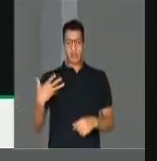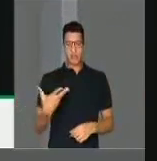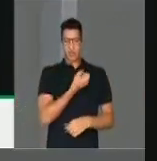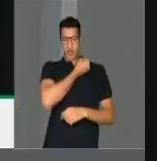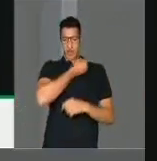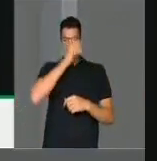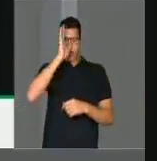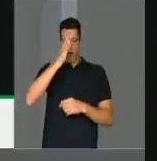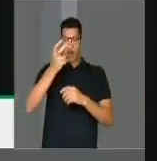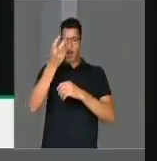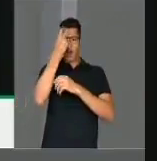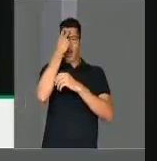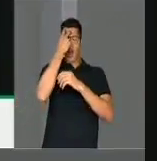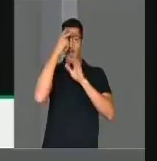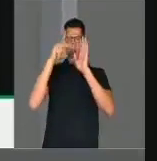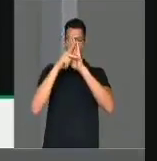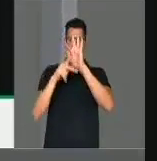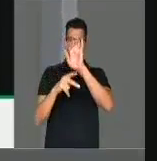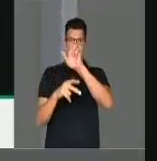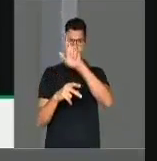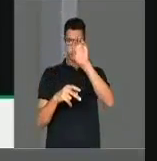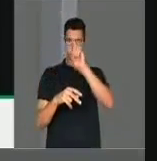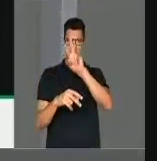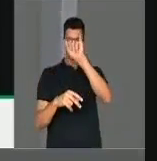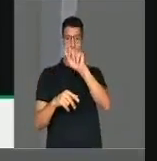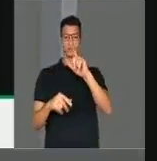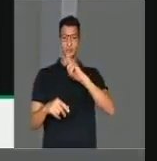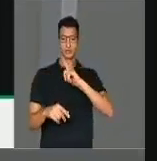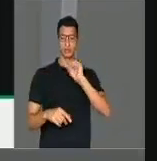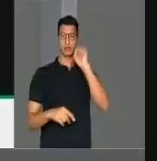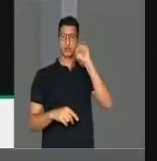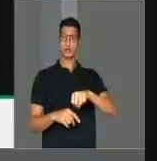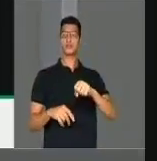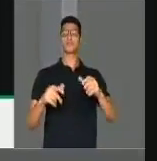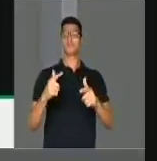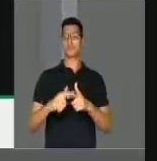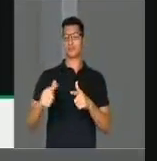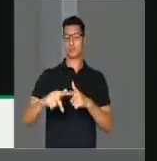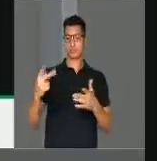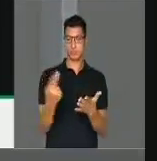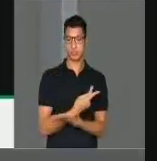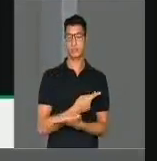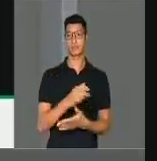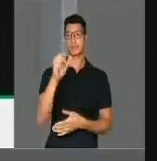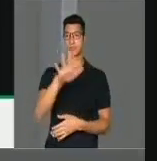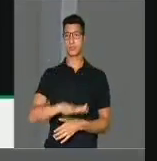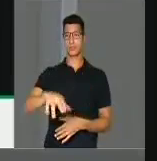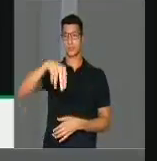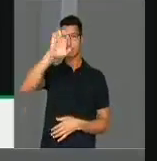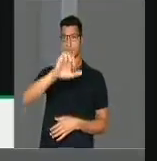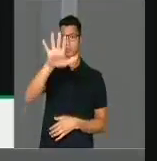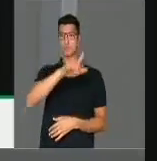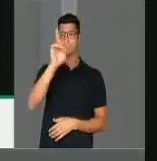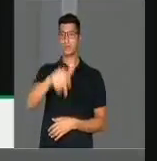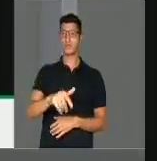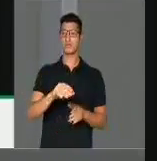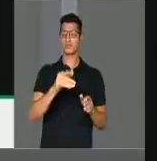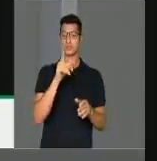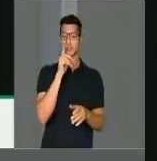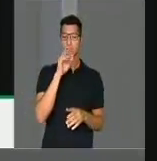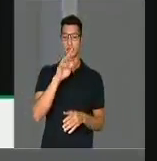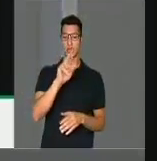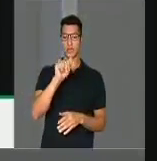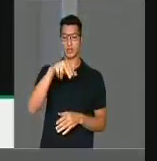que resgatar a cultura da ferrovia. E existe sim um gargalo a nível de Nordeste, que é